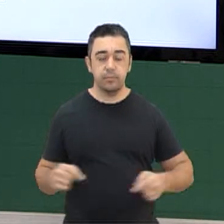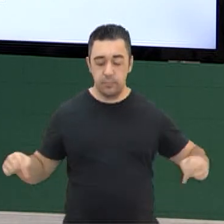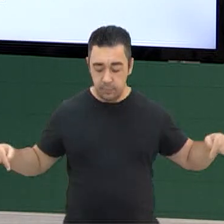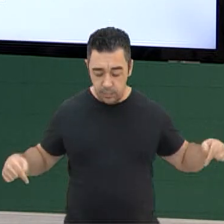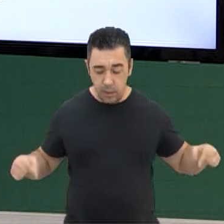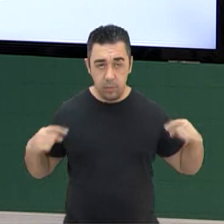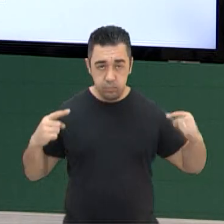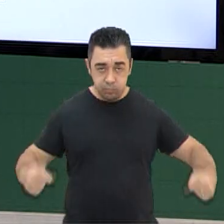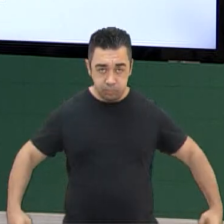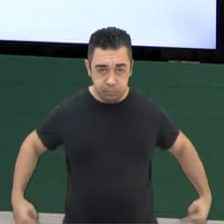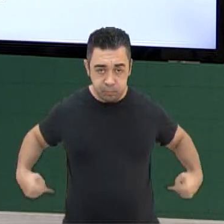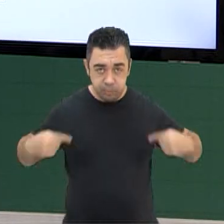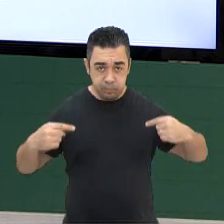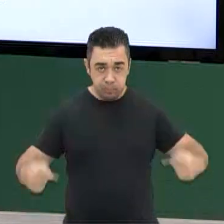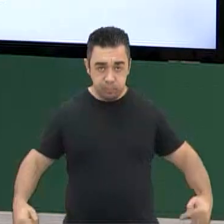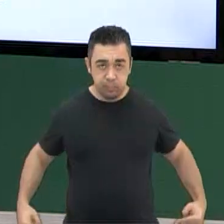traseiros